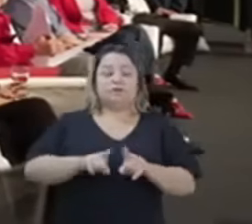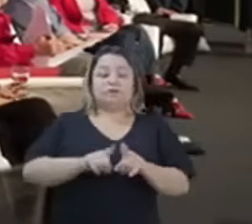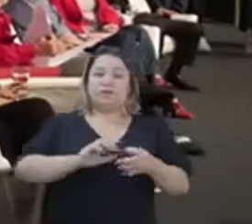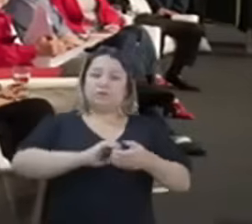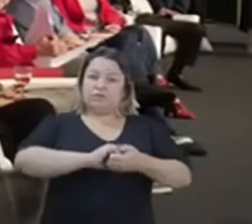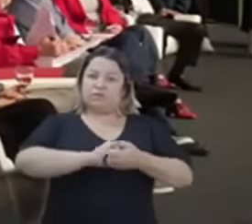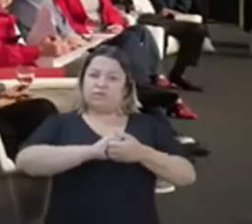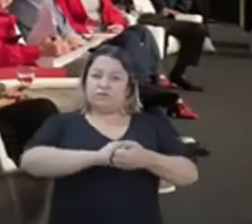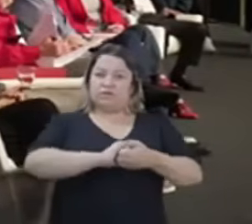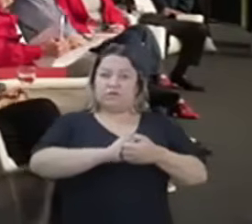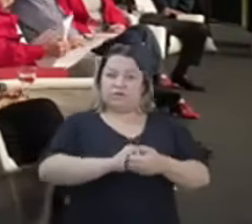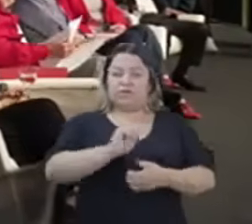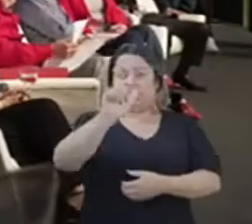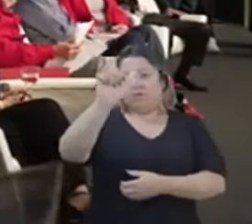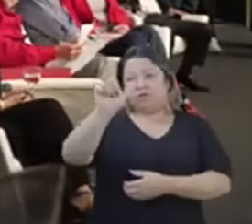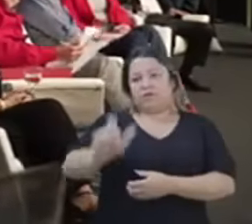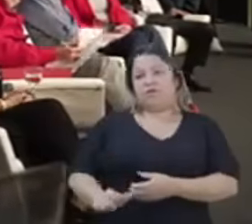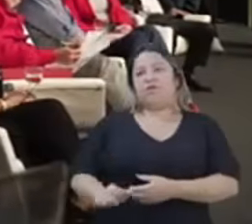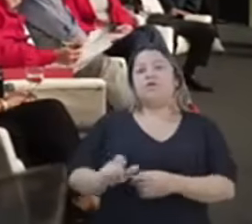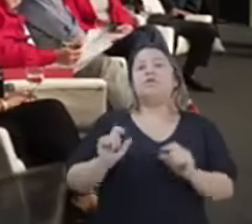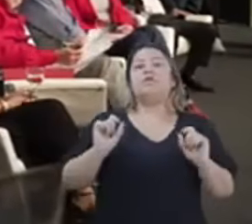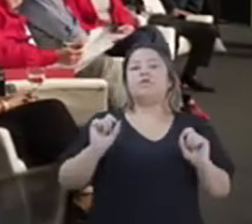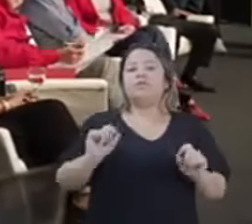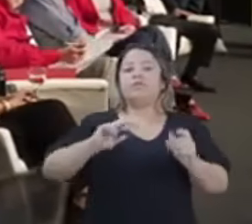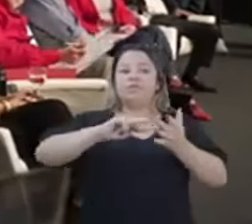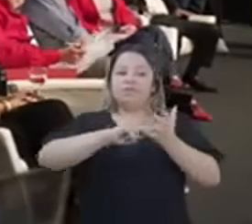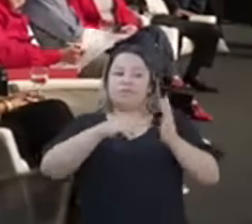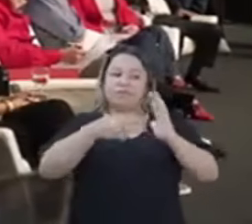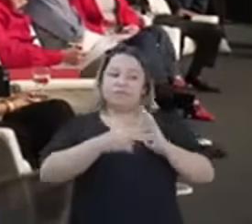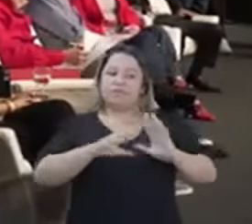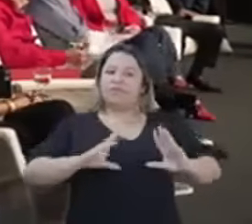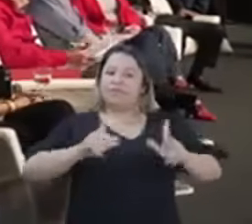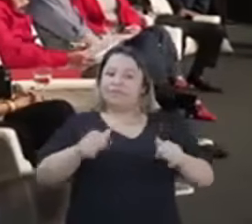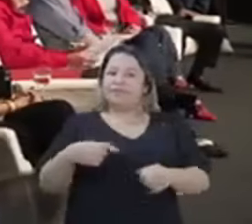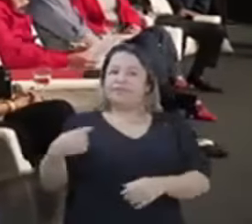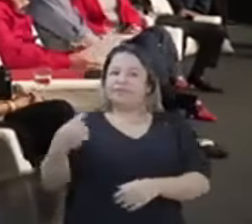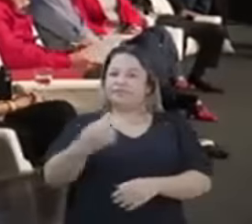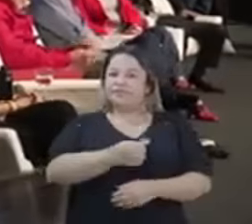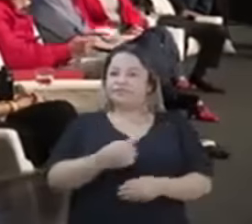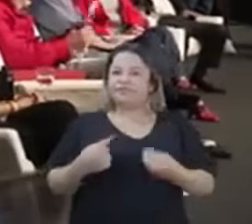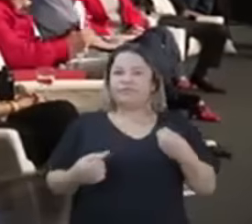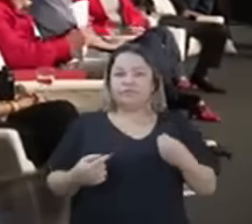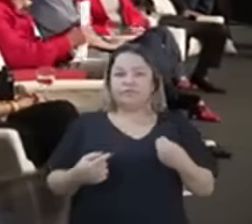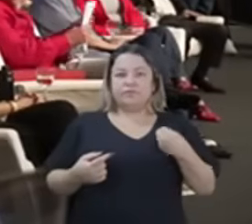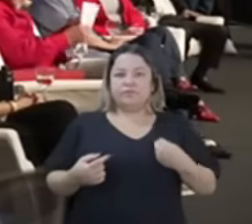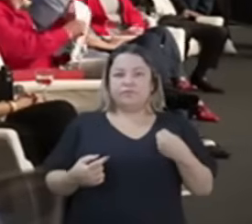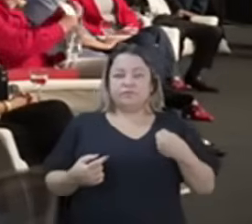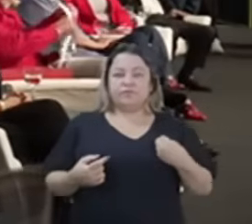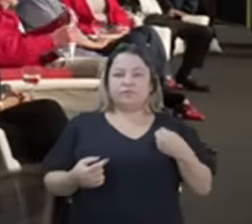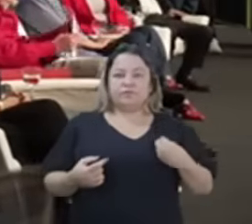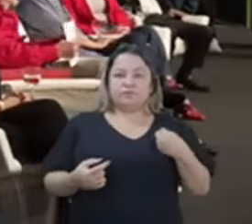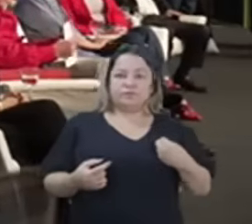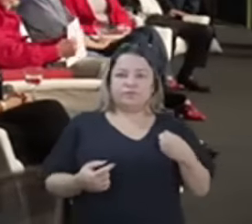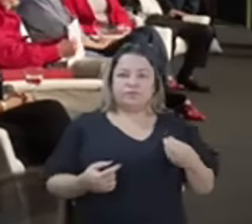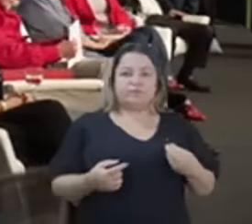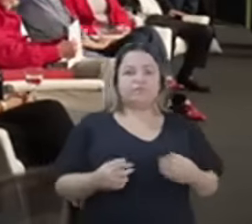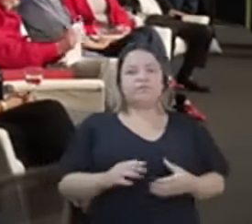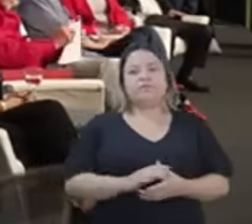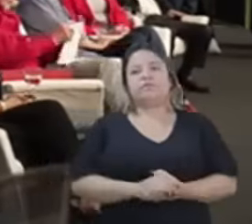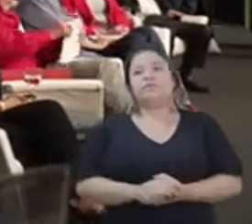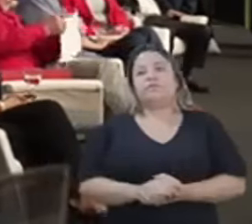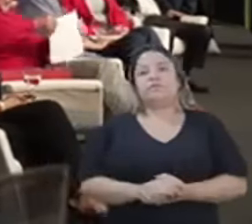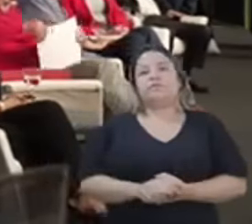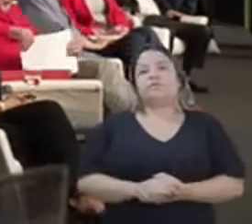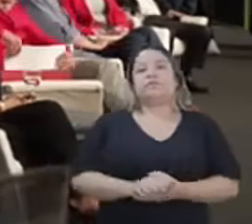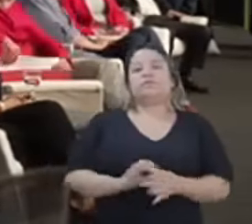saudar ele, que é o motivo de todos nós estarmos aqui, e se me permitem aqui